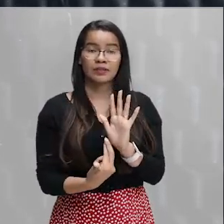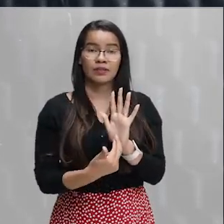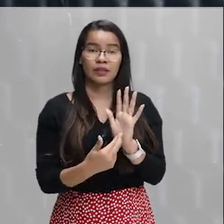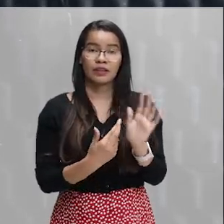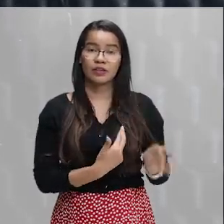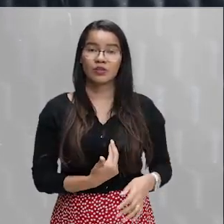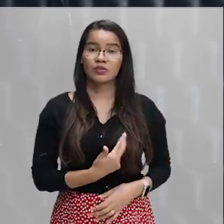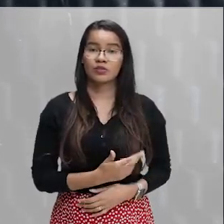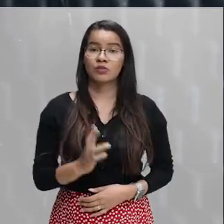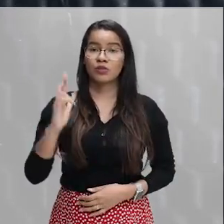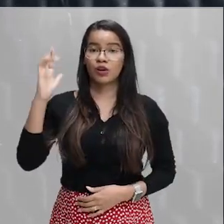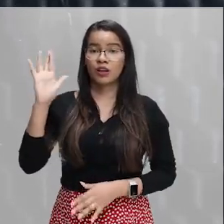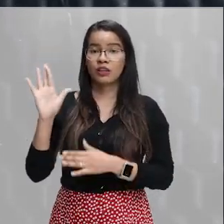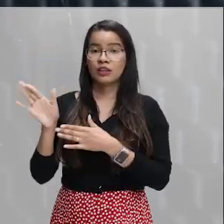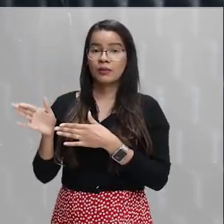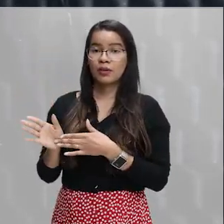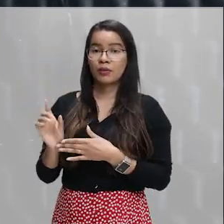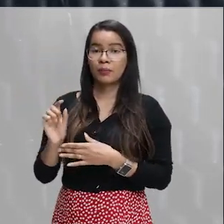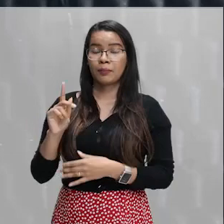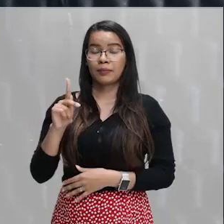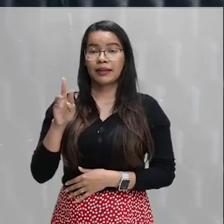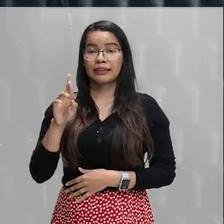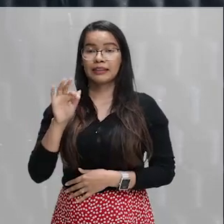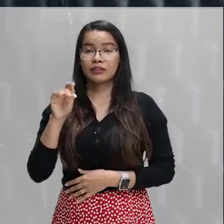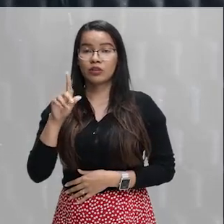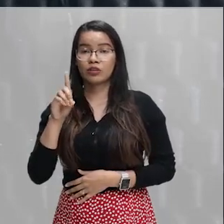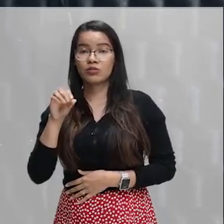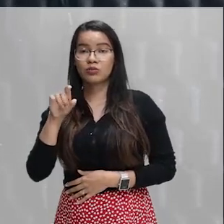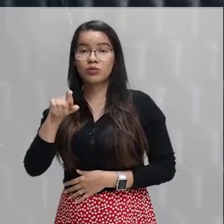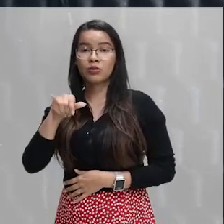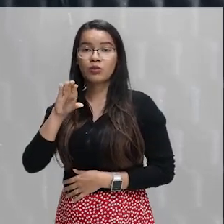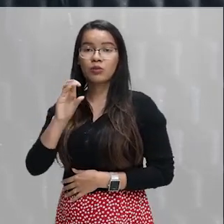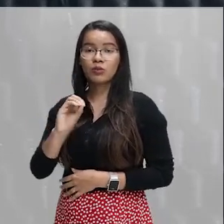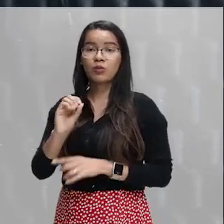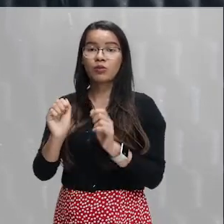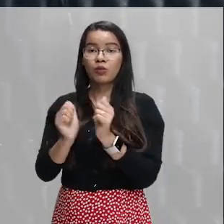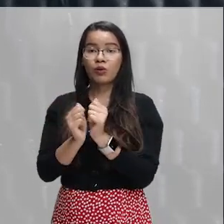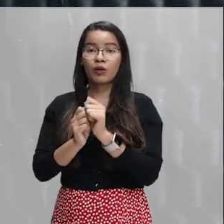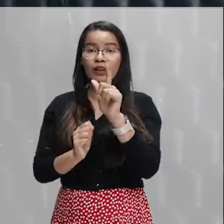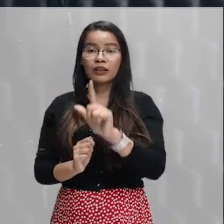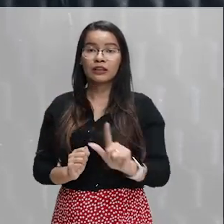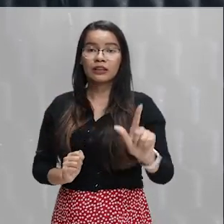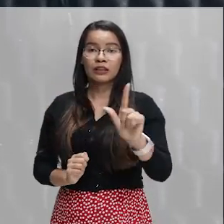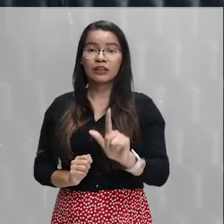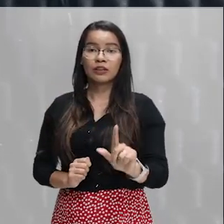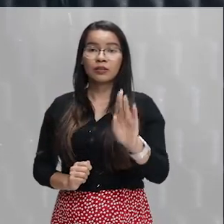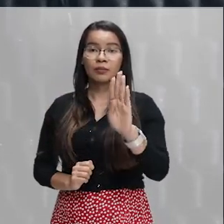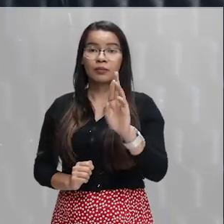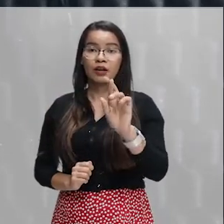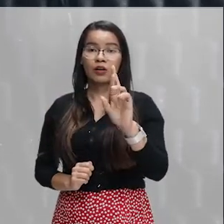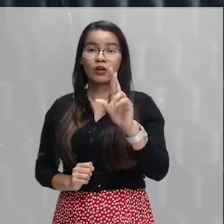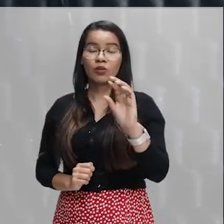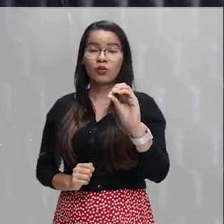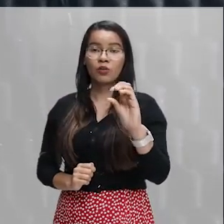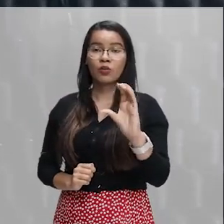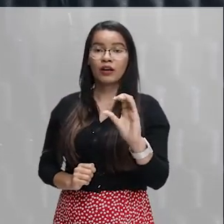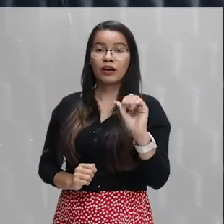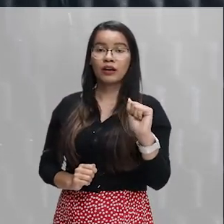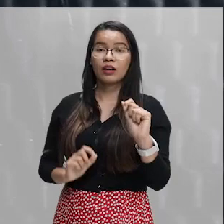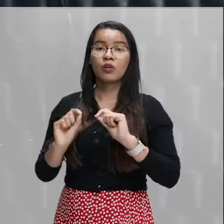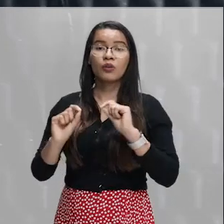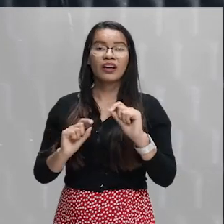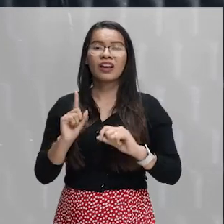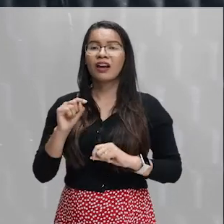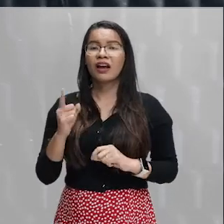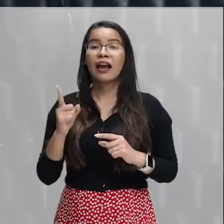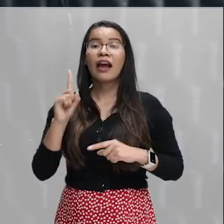religiosas, estabelecendo um paradoxo com a literatura barroca. Eu já sei que paradoxo é o confronto de ideias. Aí